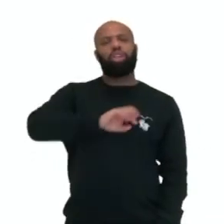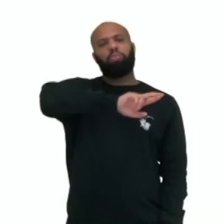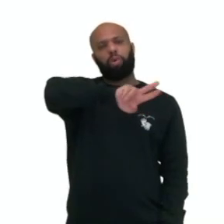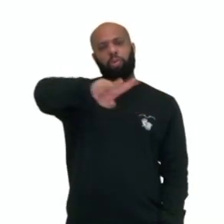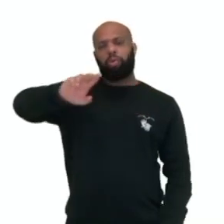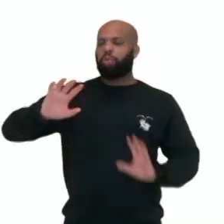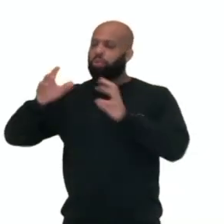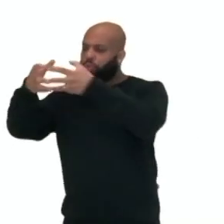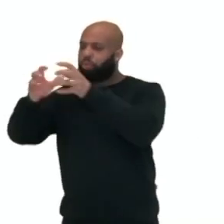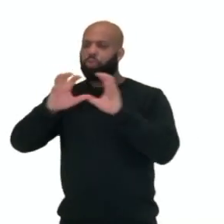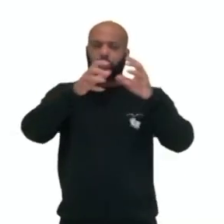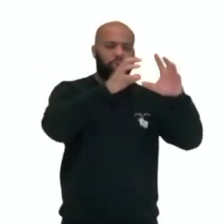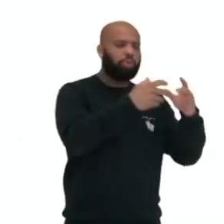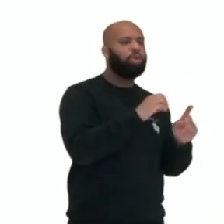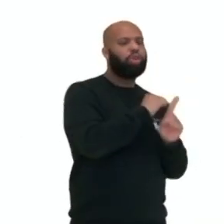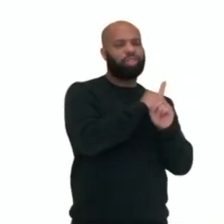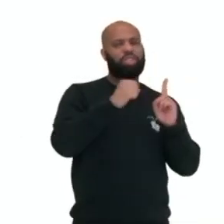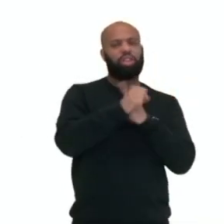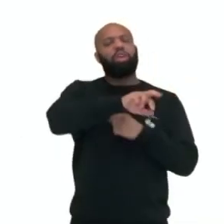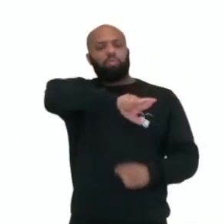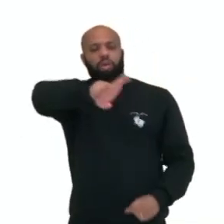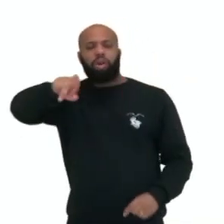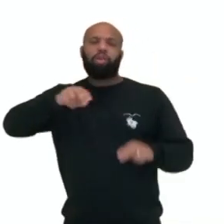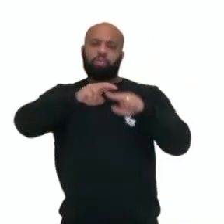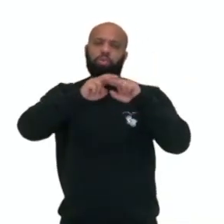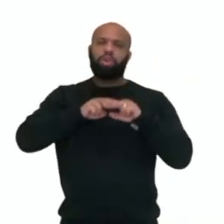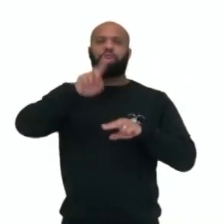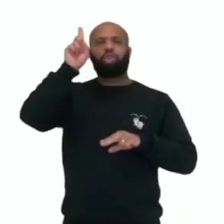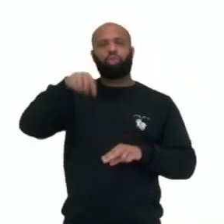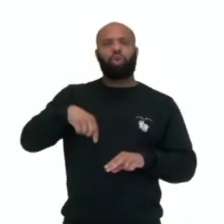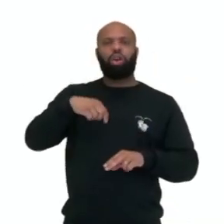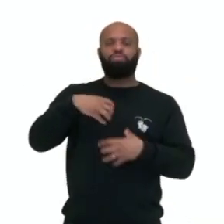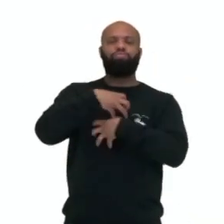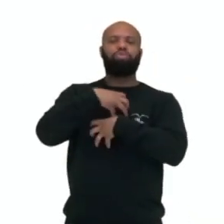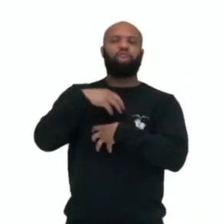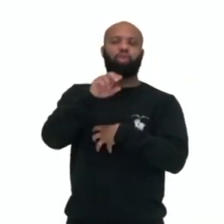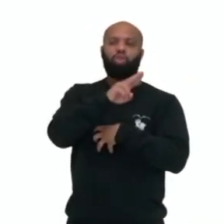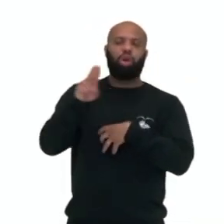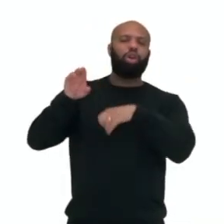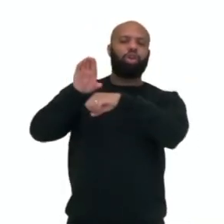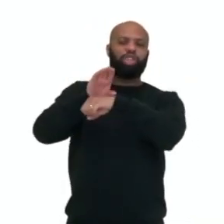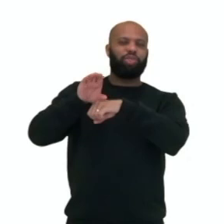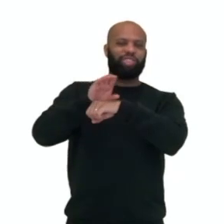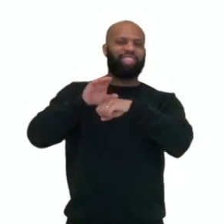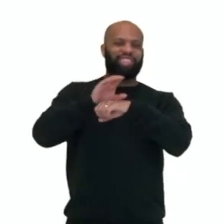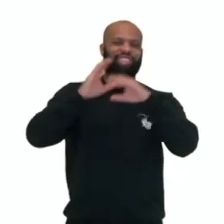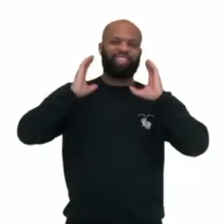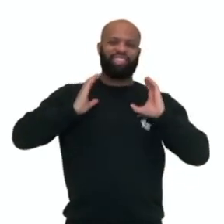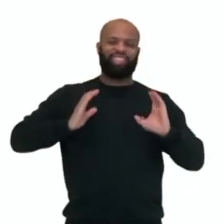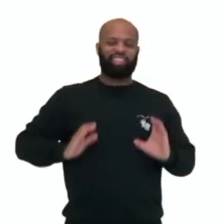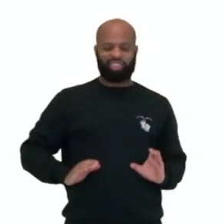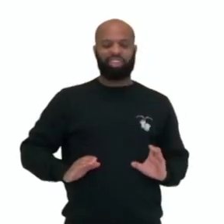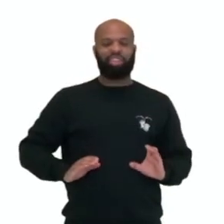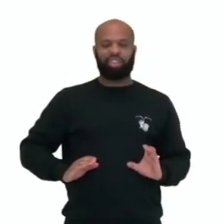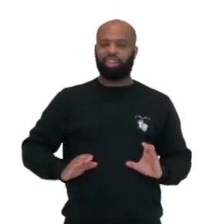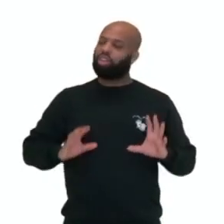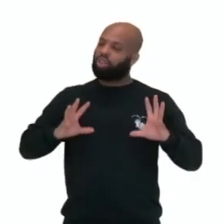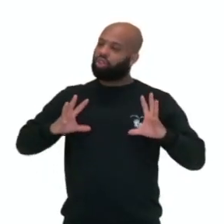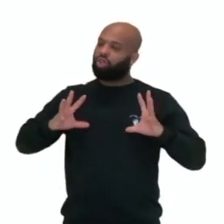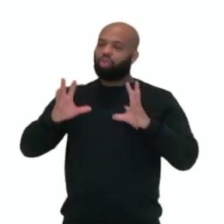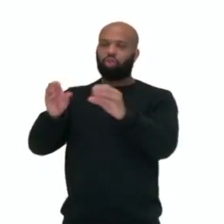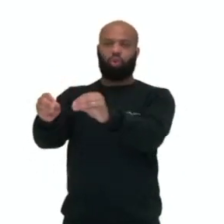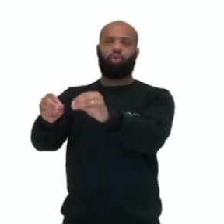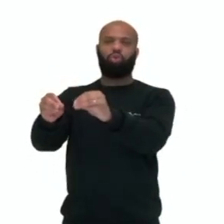diversos grupos sociais, exatamente por isso, recebendo o seu apelido de Constituição